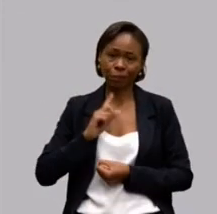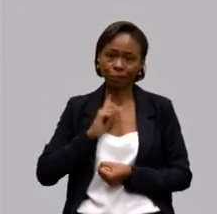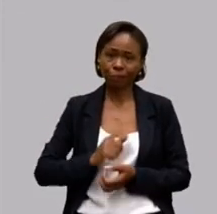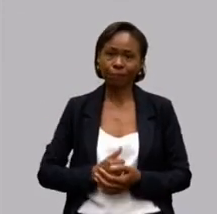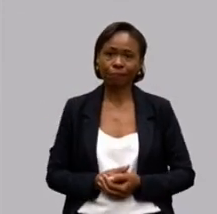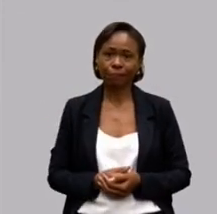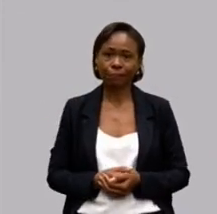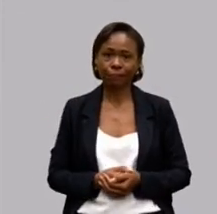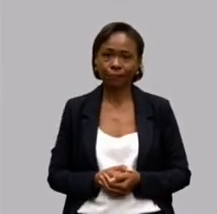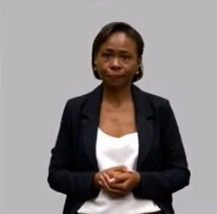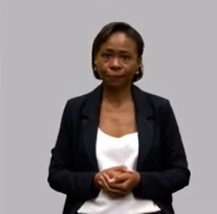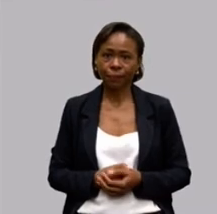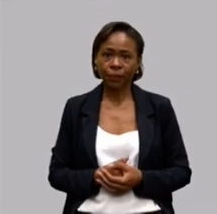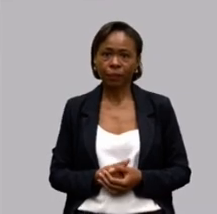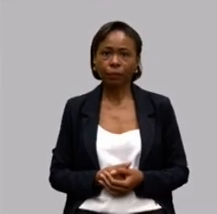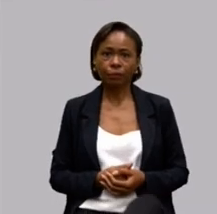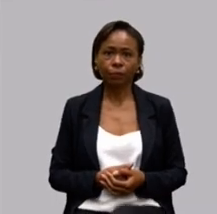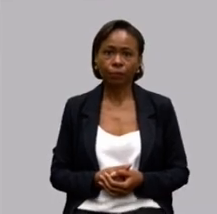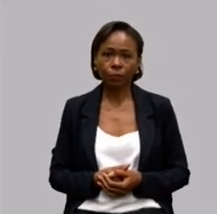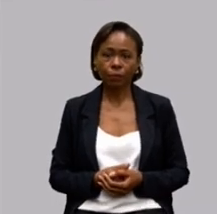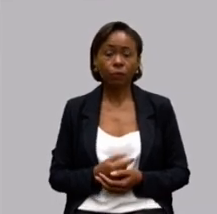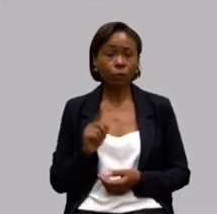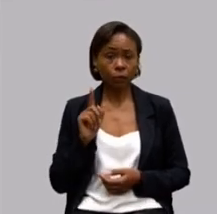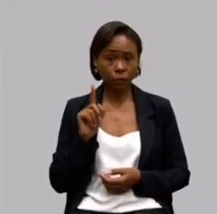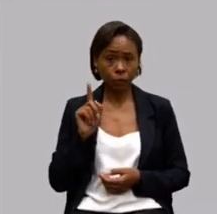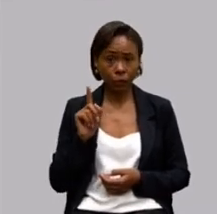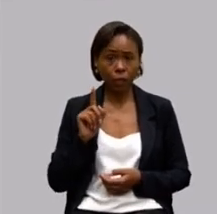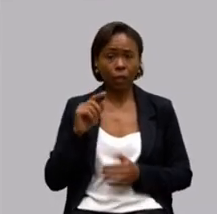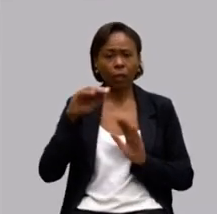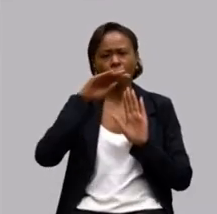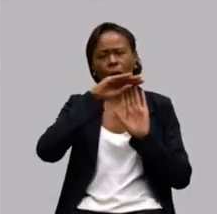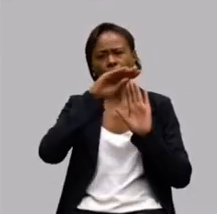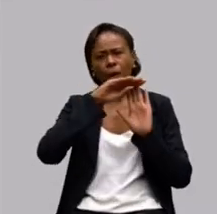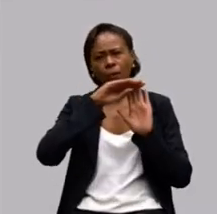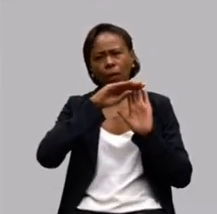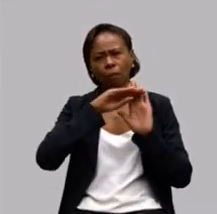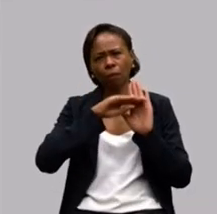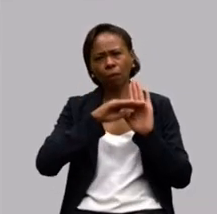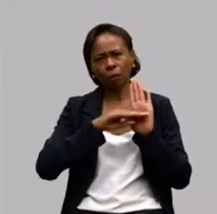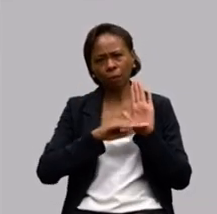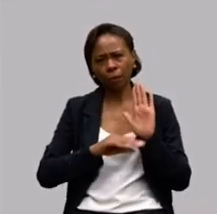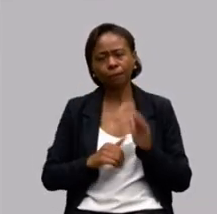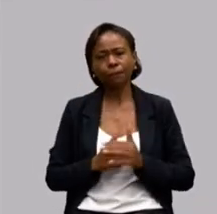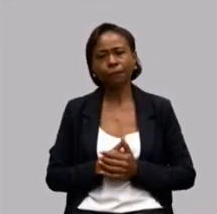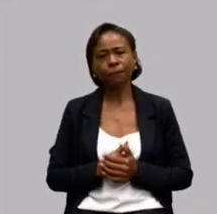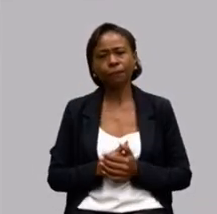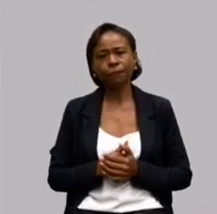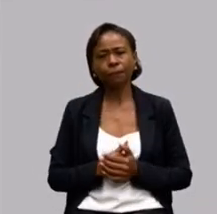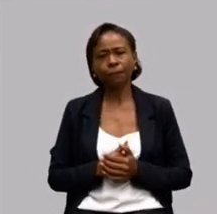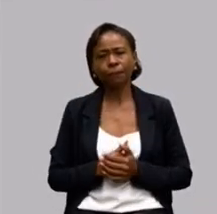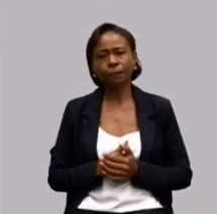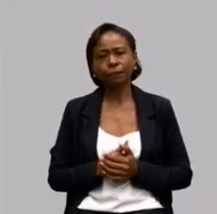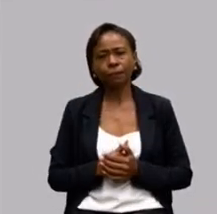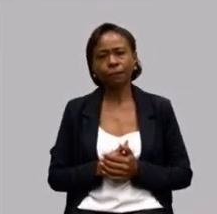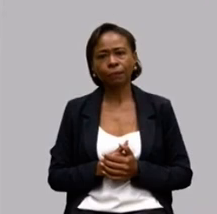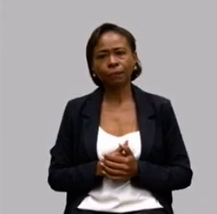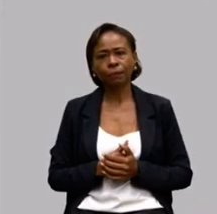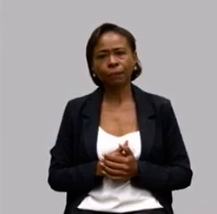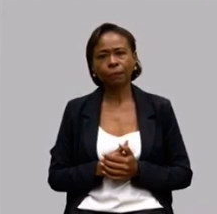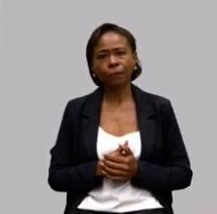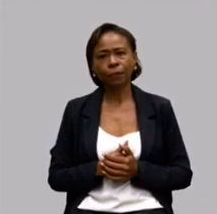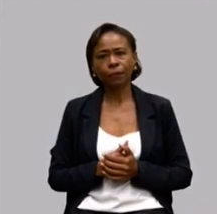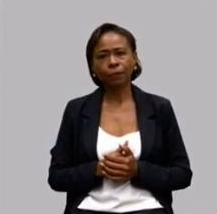favor. Aqui tem uma série de cronologias, vai em frente, da legislação. Só um minuto aqui, o que